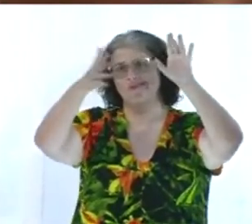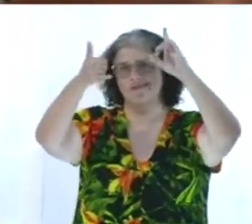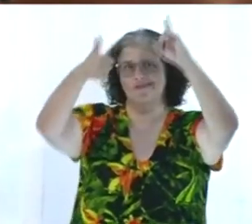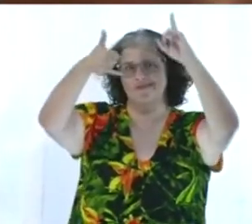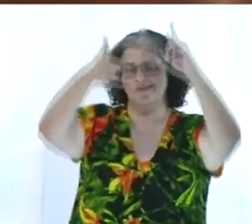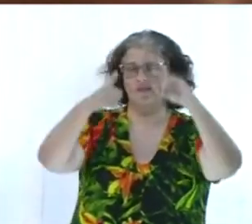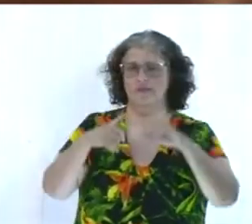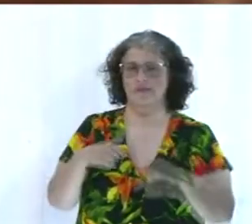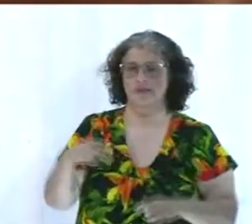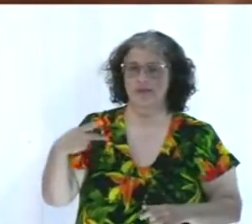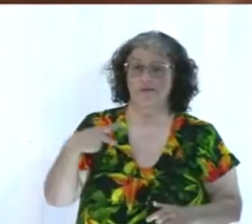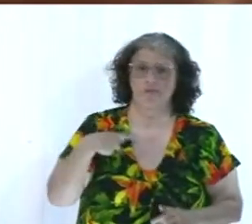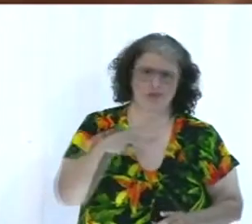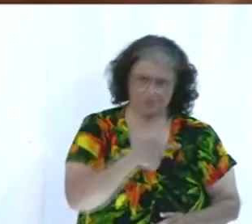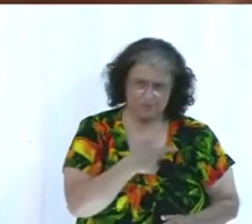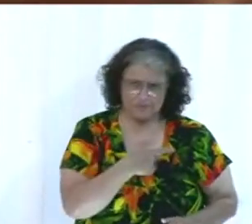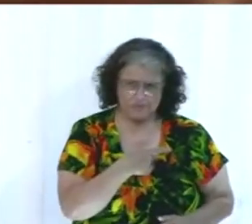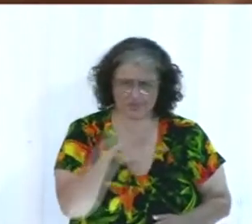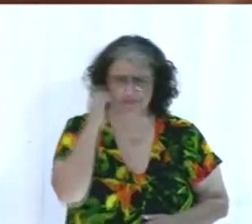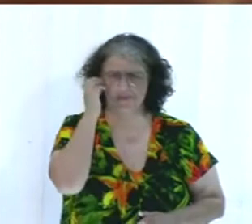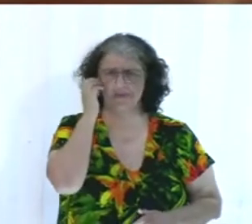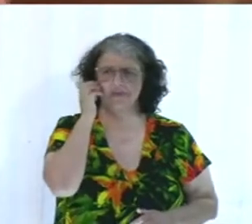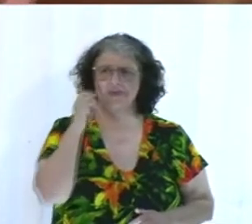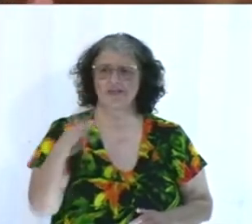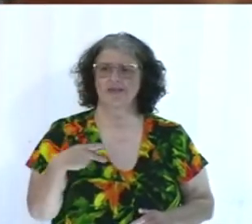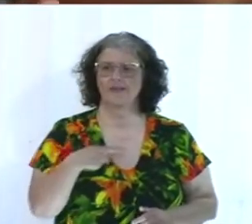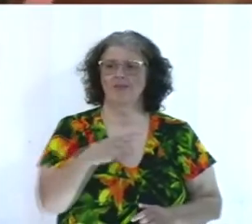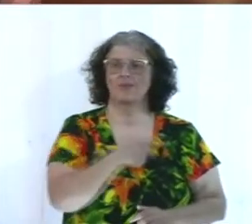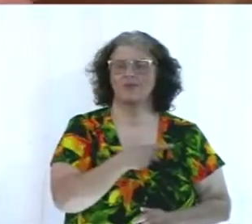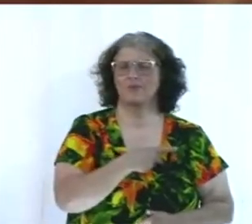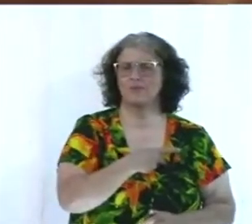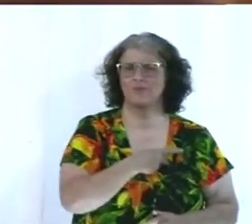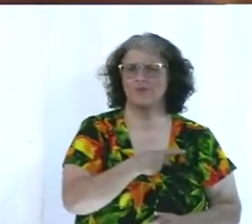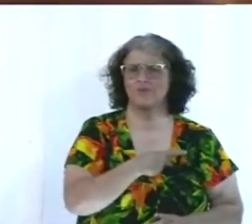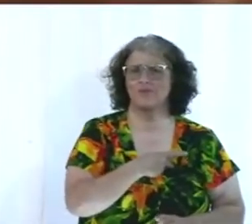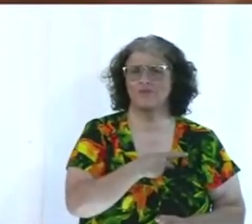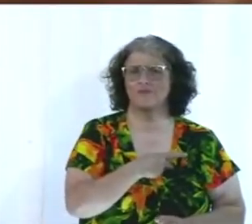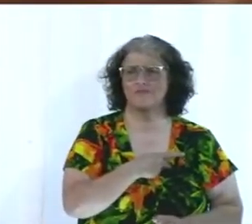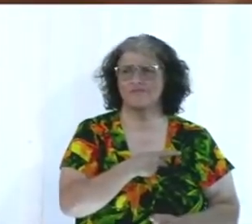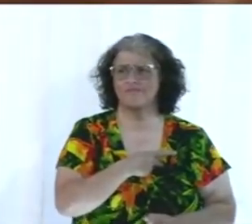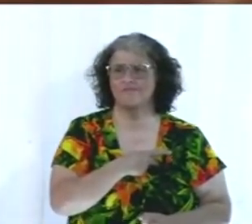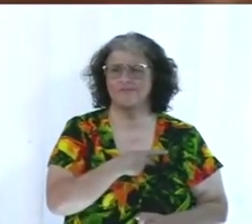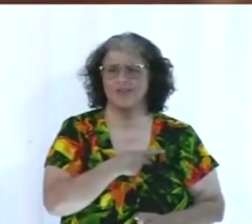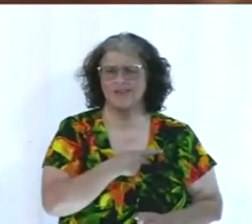título difícil, nós não mereceríamos ser chamados de pastor, irmãos. Servo,